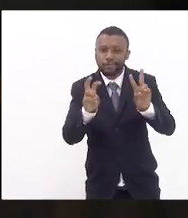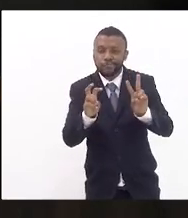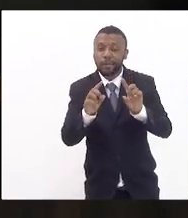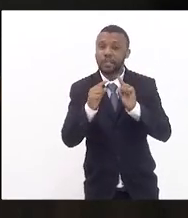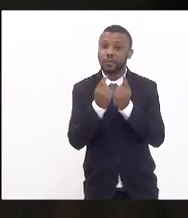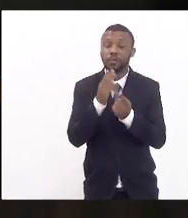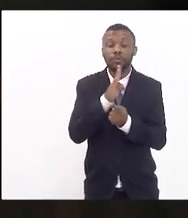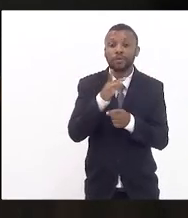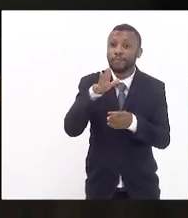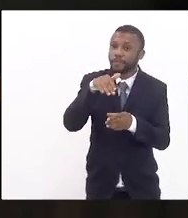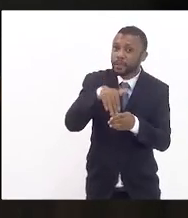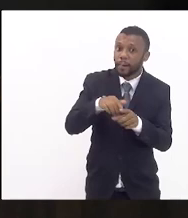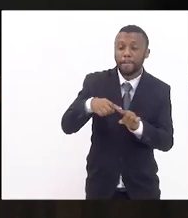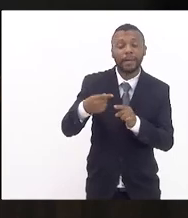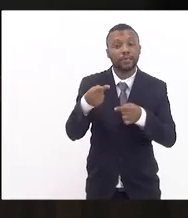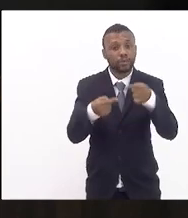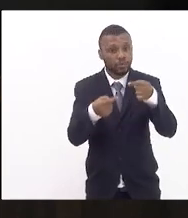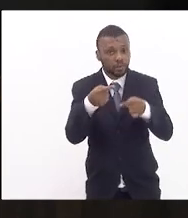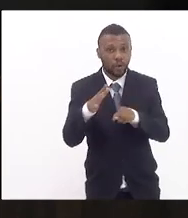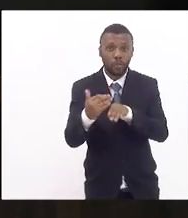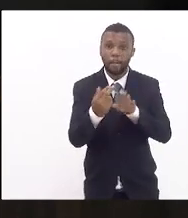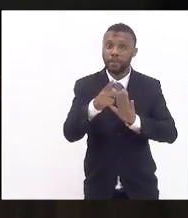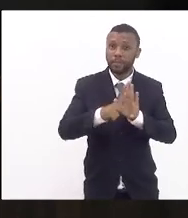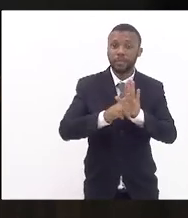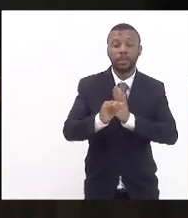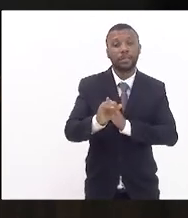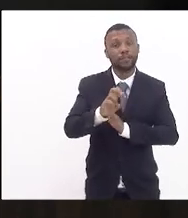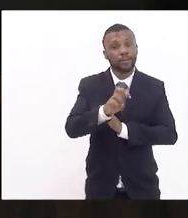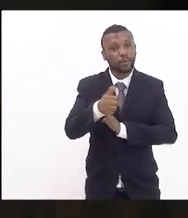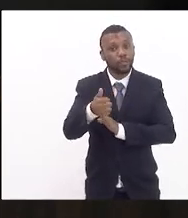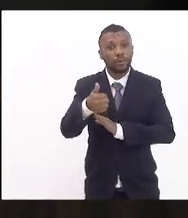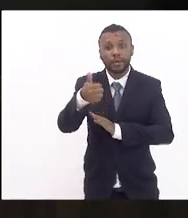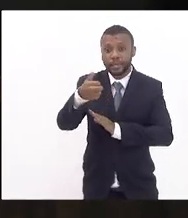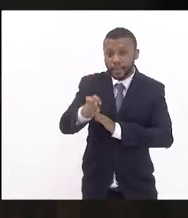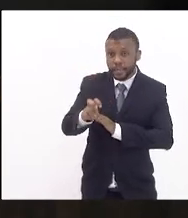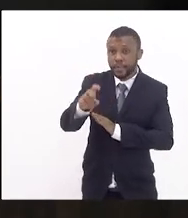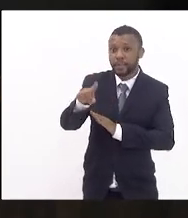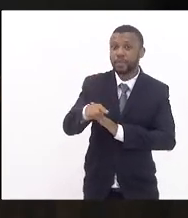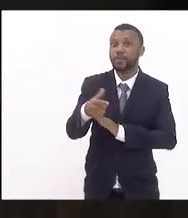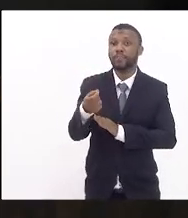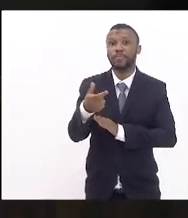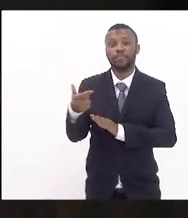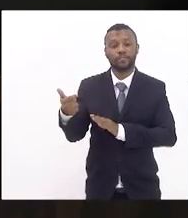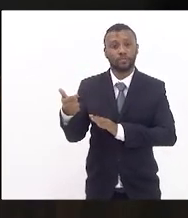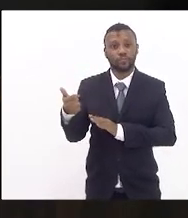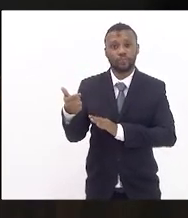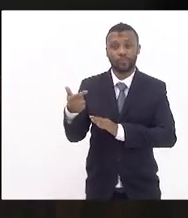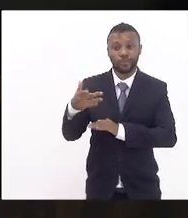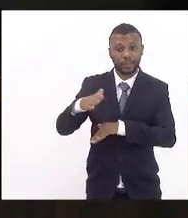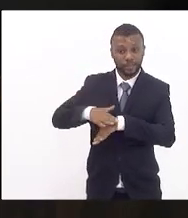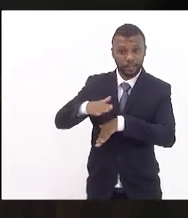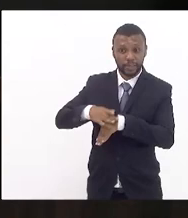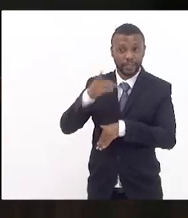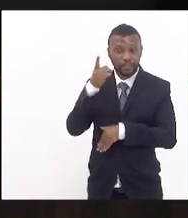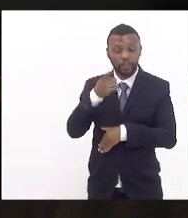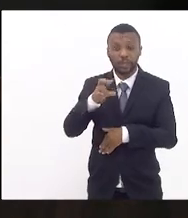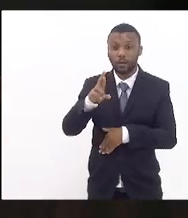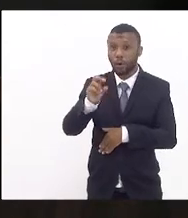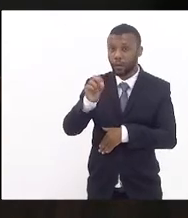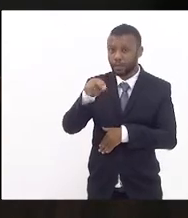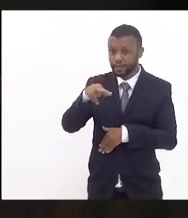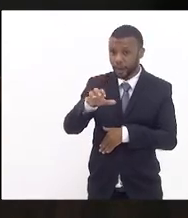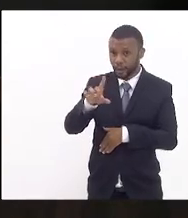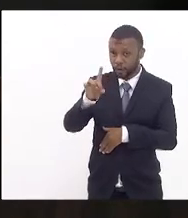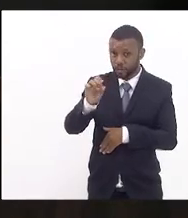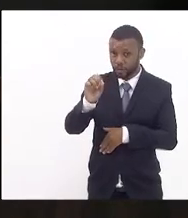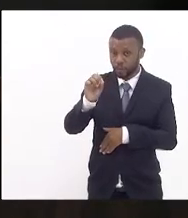urgência, em votação, discussão única, projeto de lei 5115 de 2021, de autoria do deputado Ronaldo Alquieta, retirado de pauta,